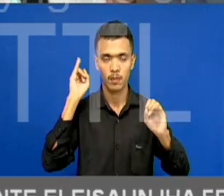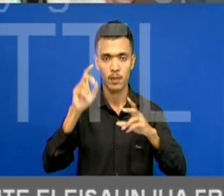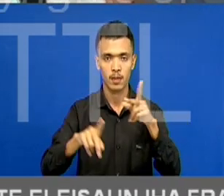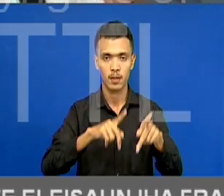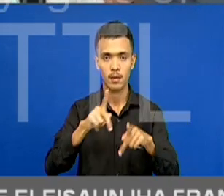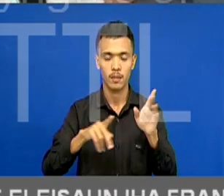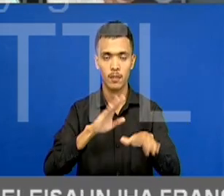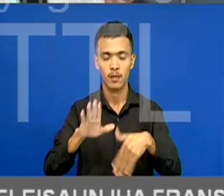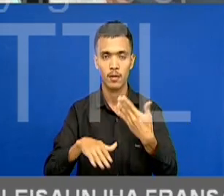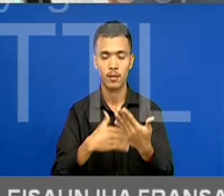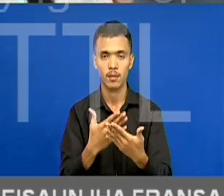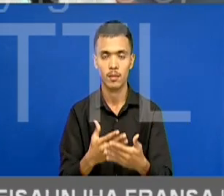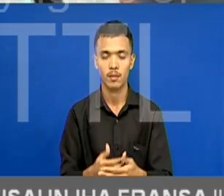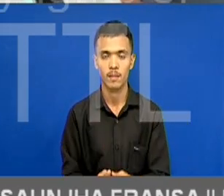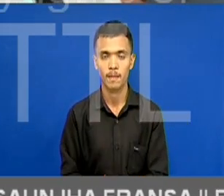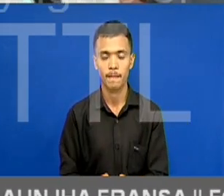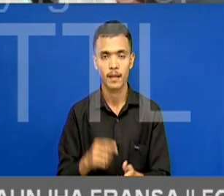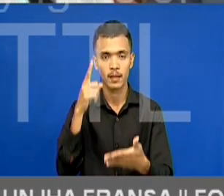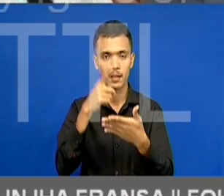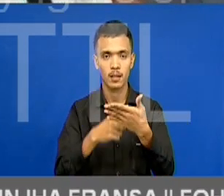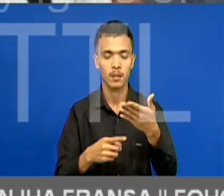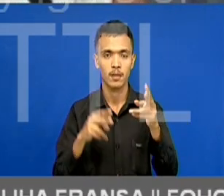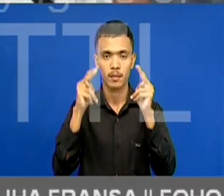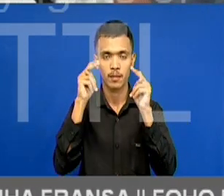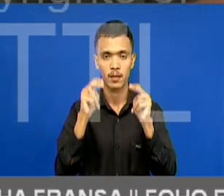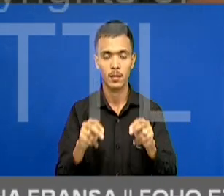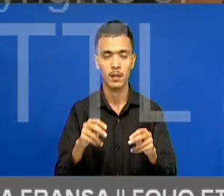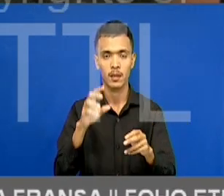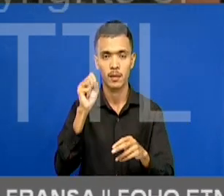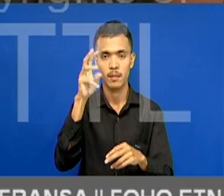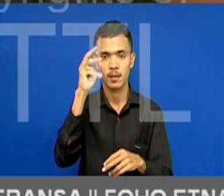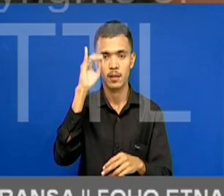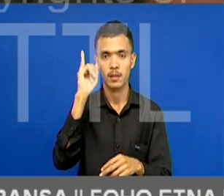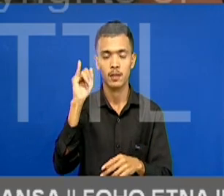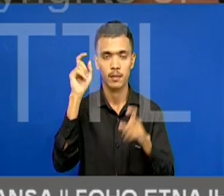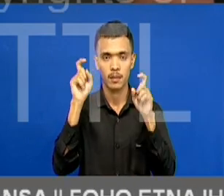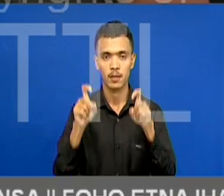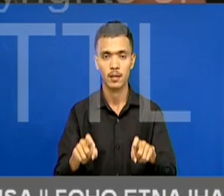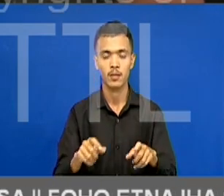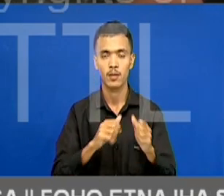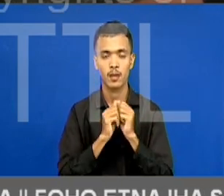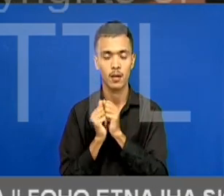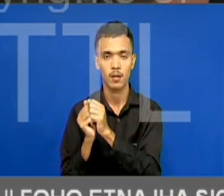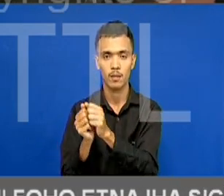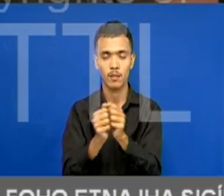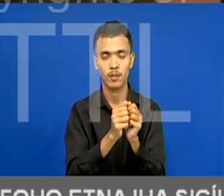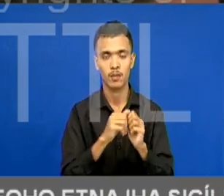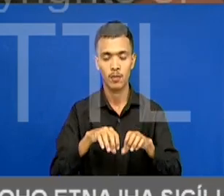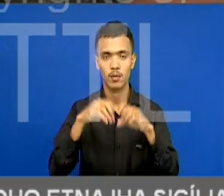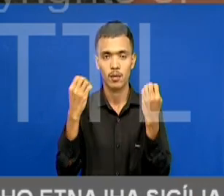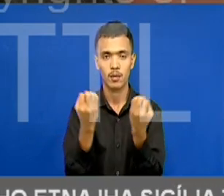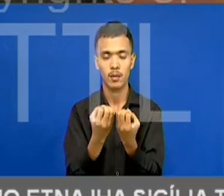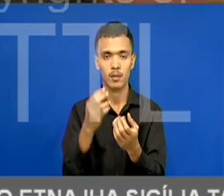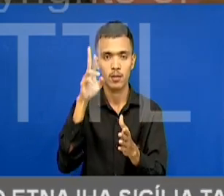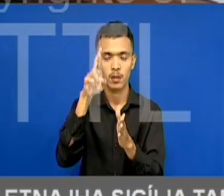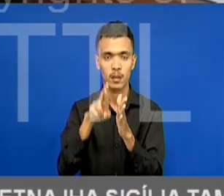Sabe precisa se halabo o em colaboração com Rede Sira tu nebele a reduz número violência baseada